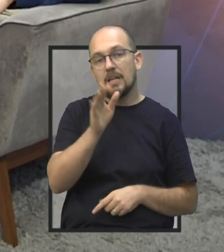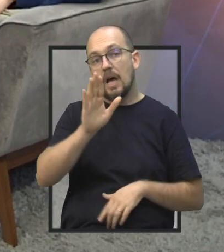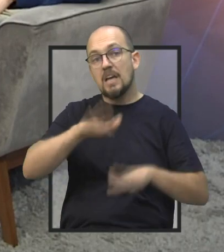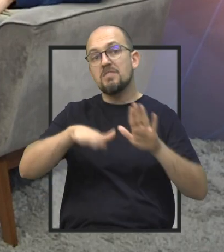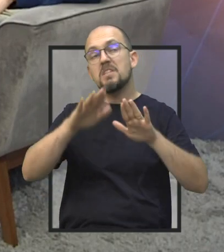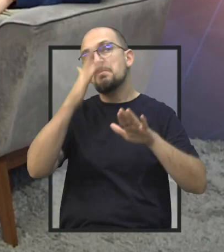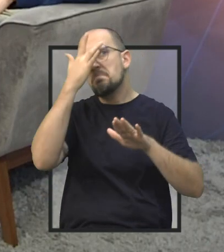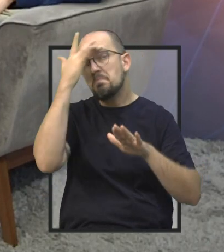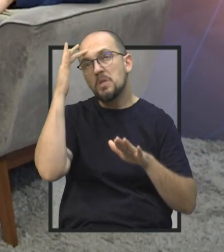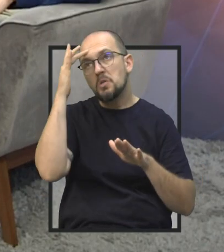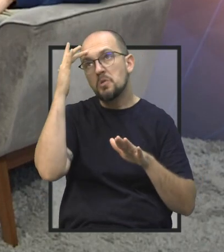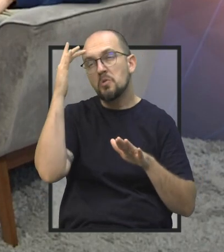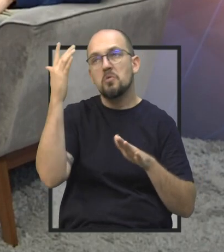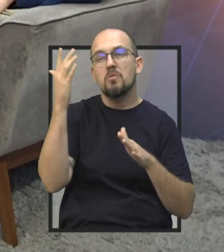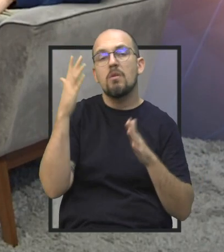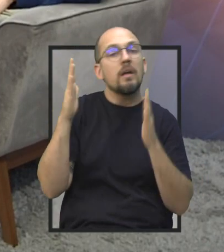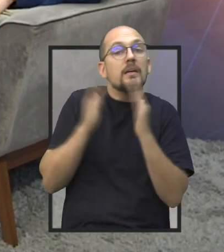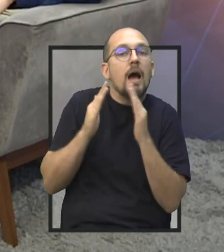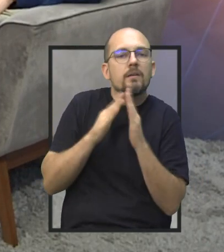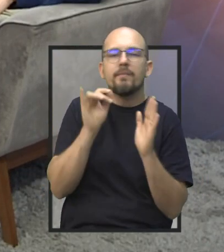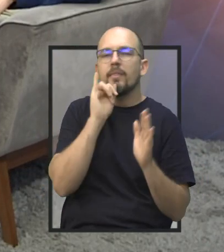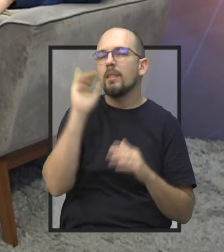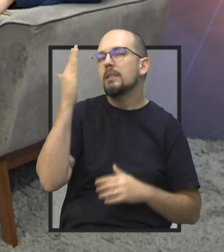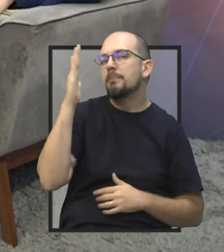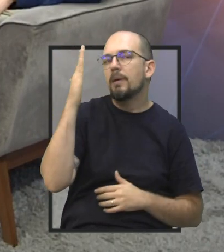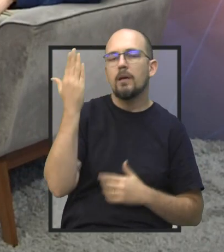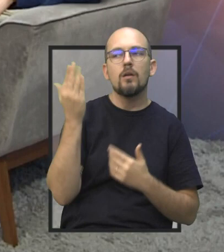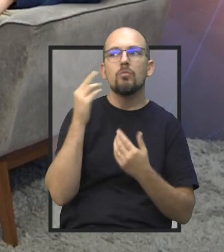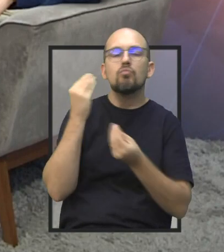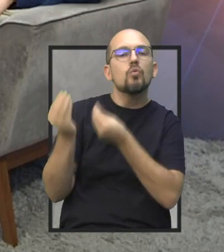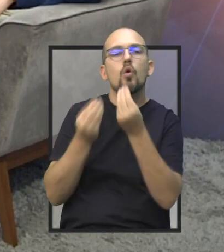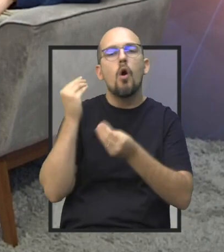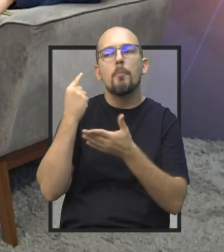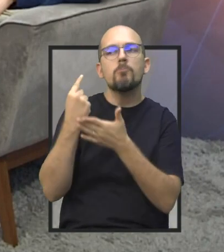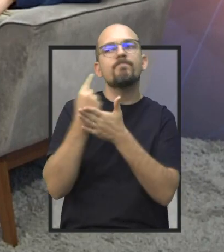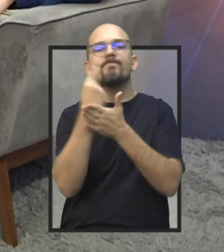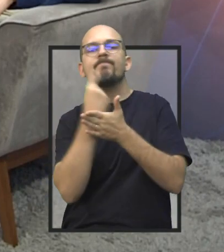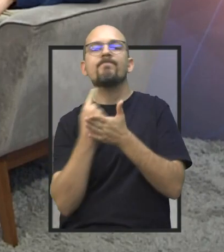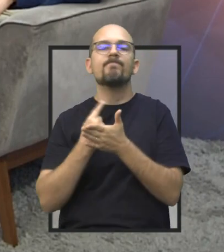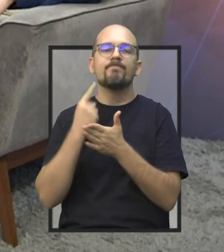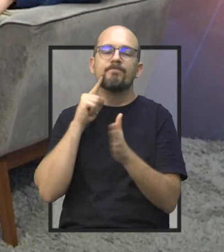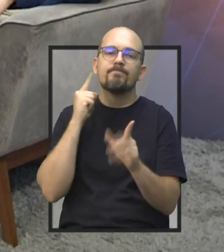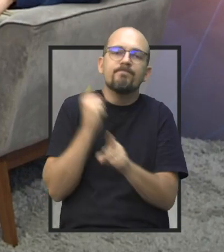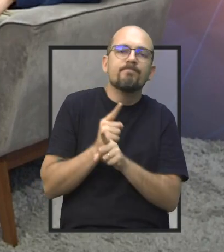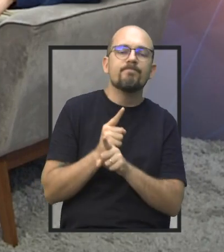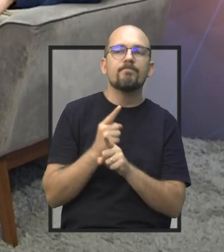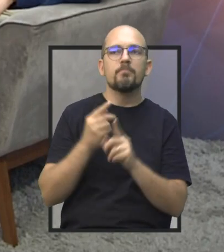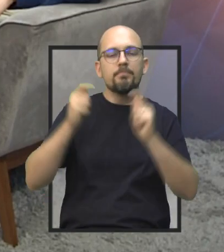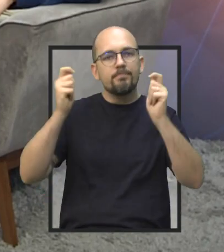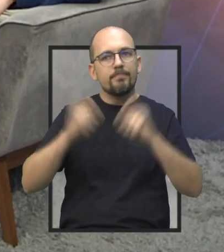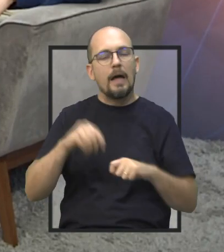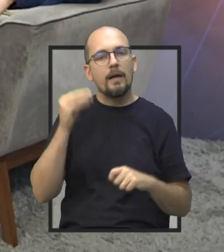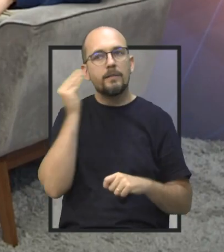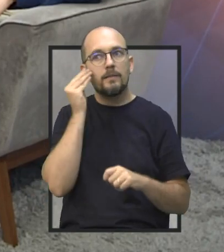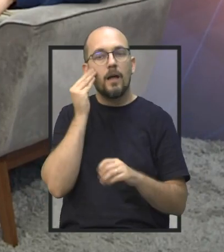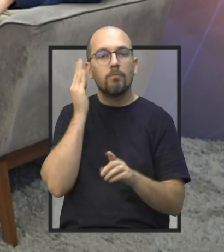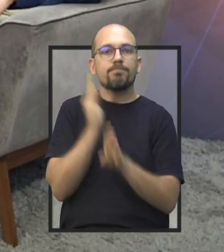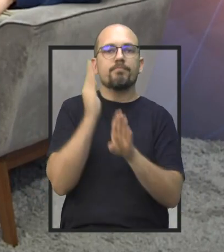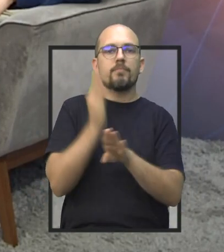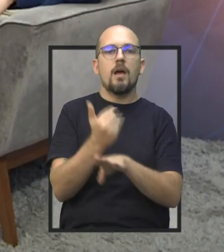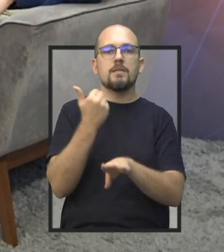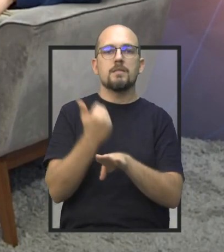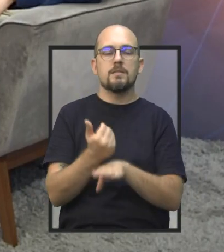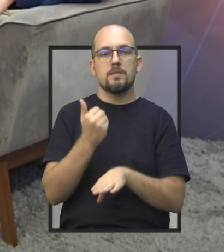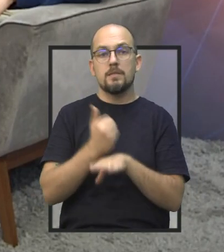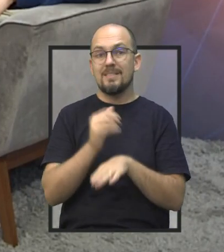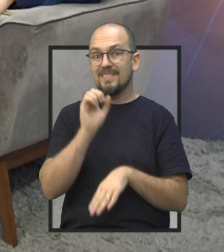se atentar, buscar esses sinais no dia a dia para que realmente, se houver a incidência